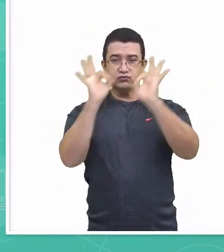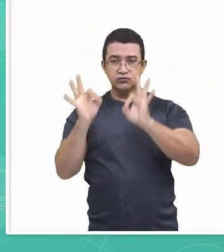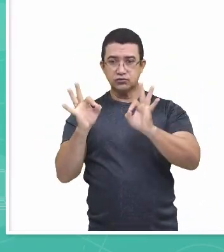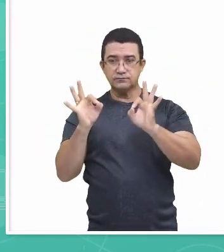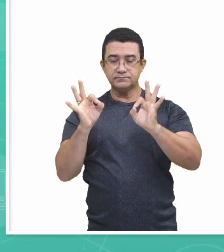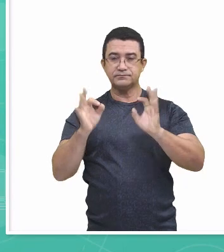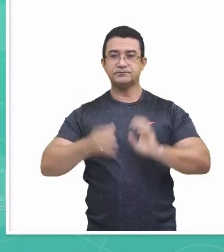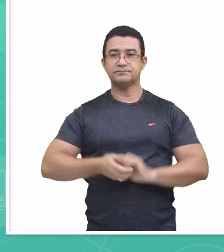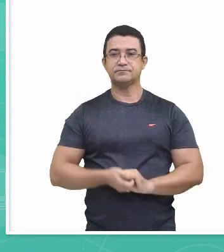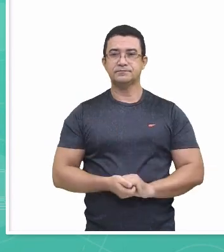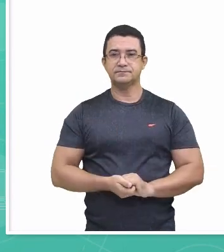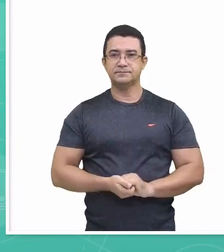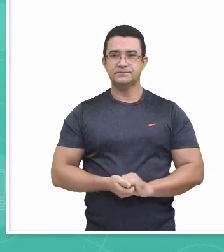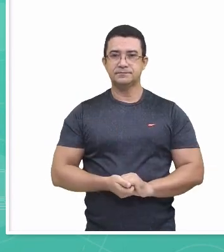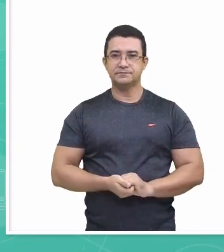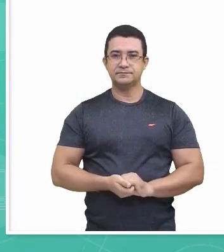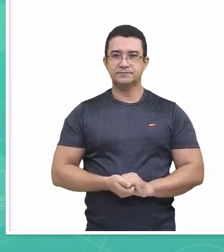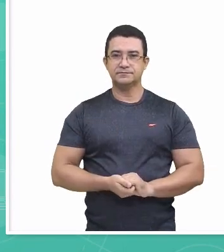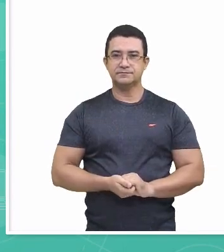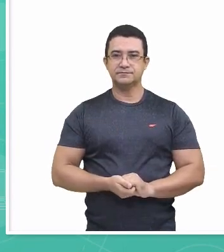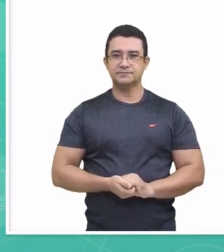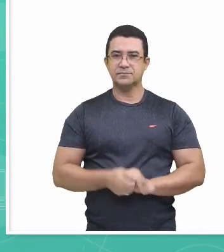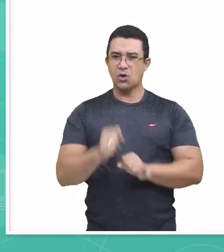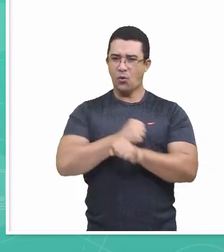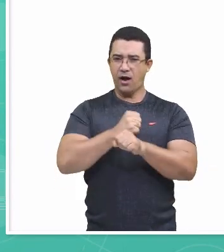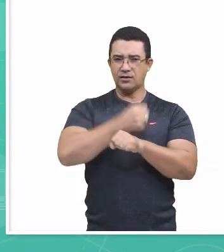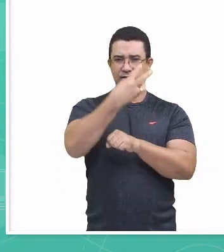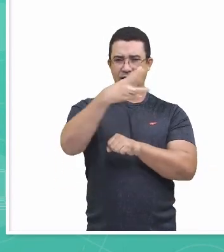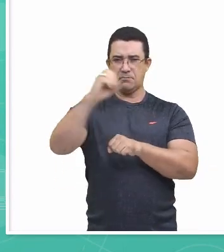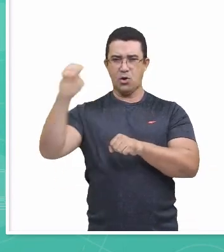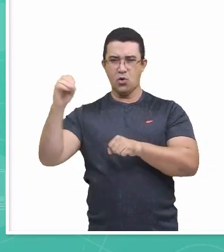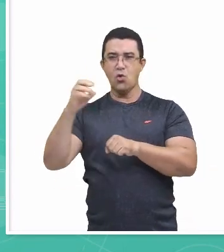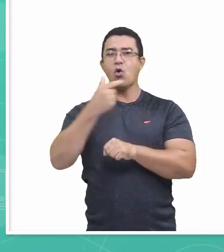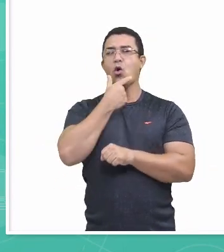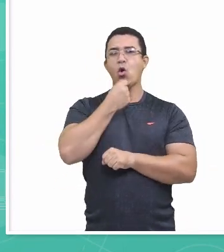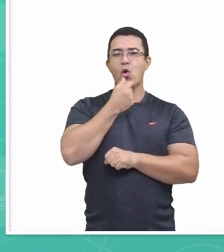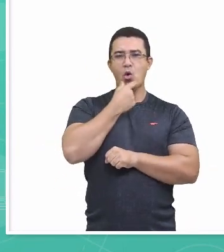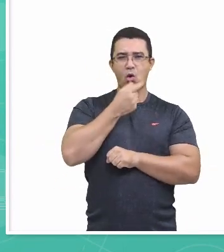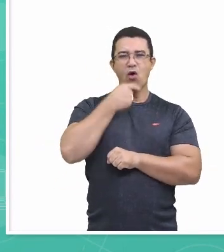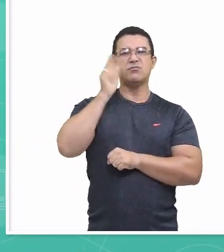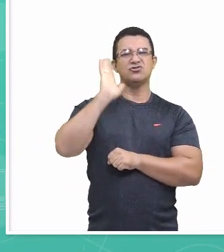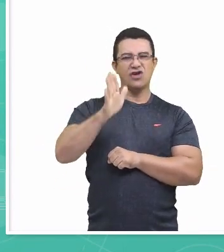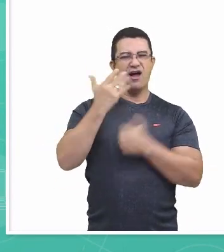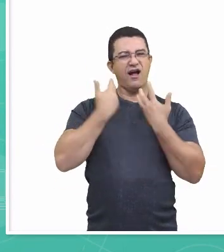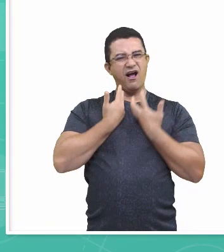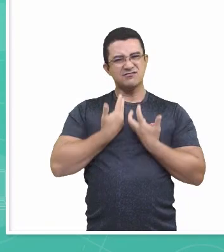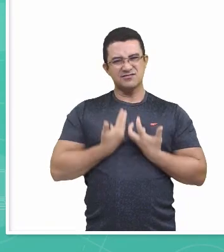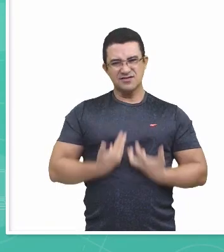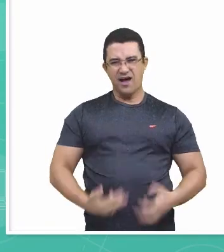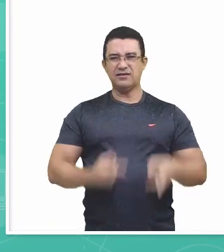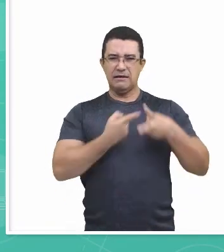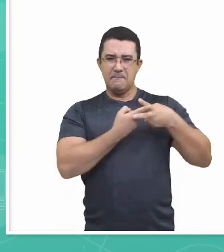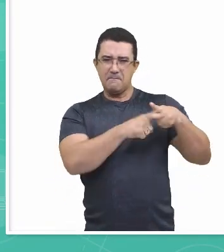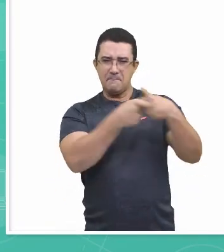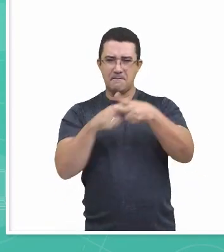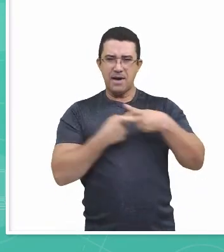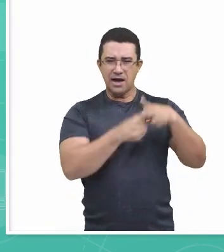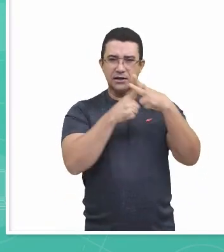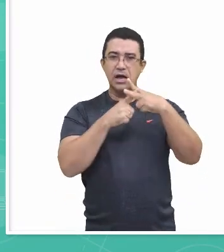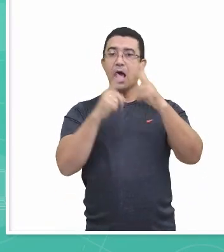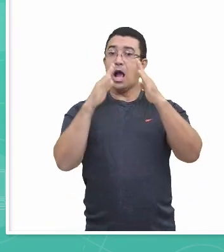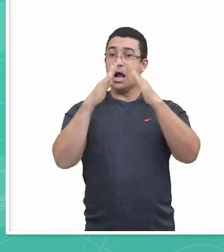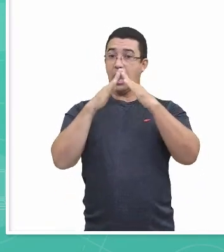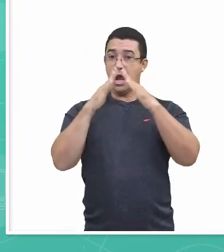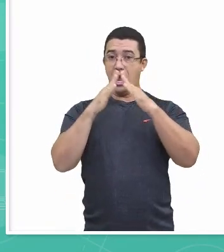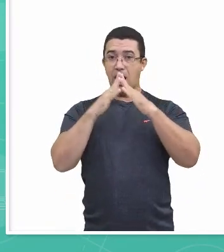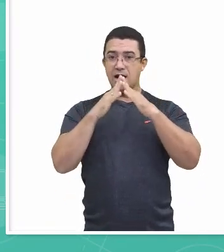Dinanci. No ano 3000, os homens já vão ter se cansado das máquinas e as casas serão